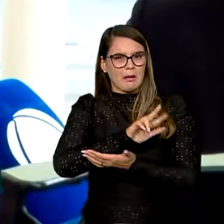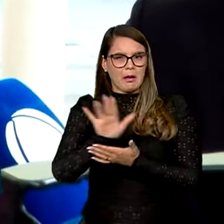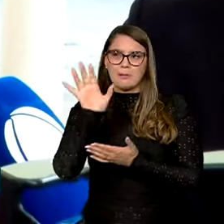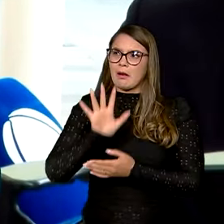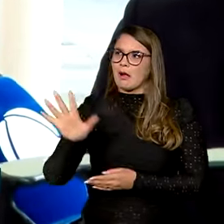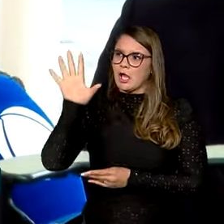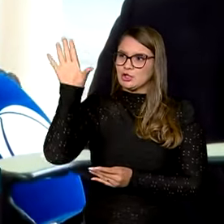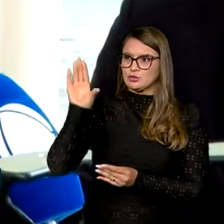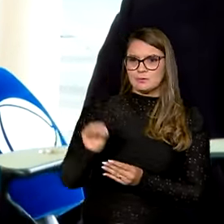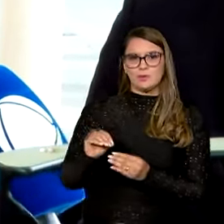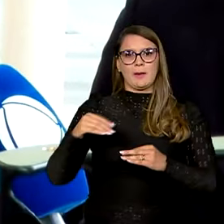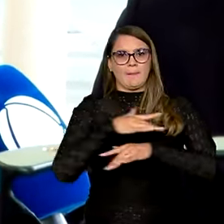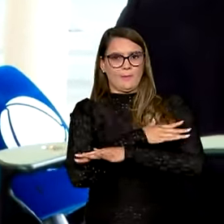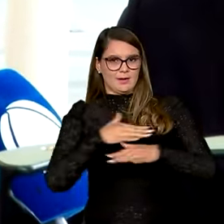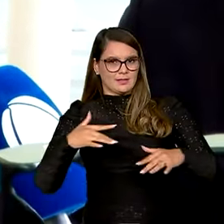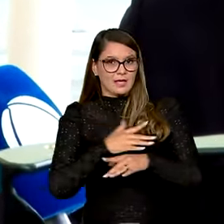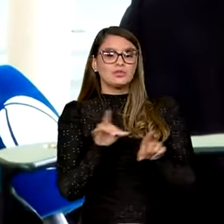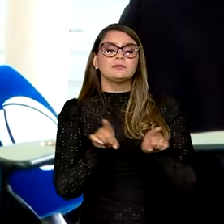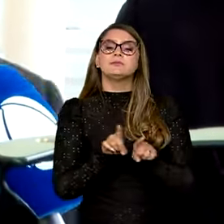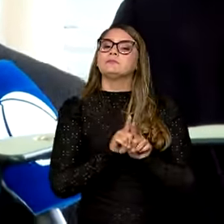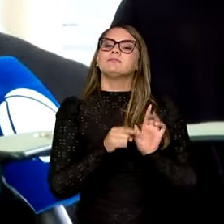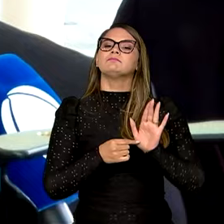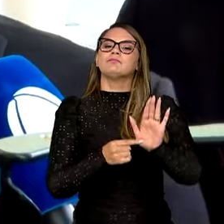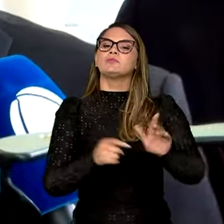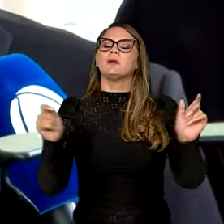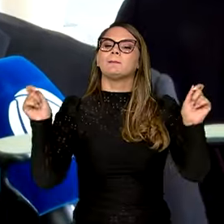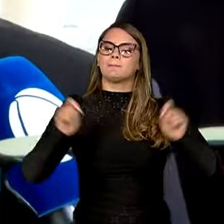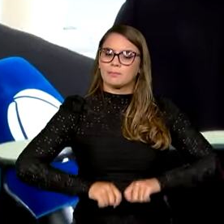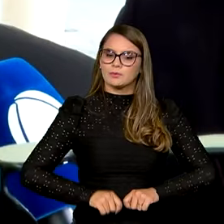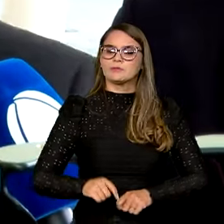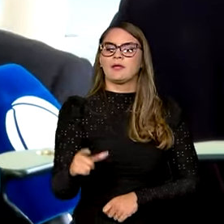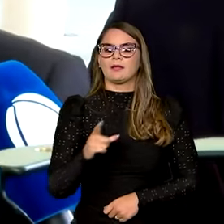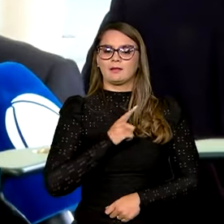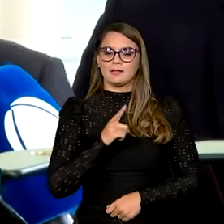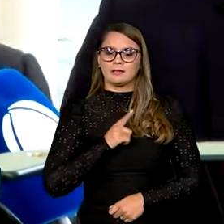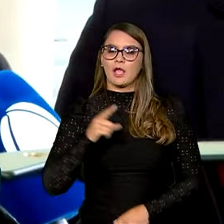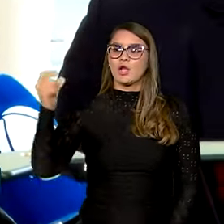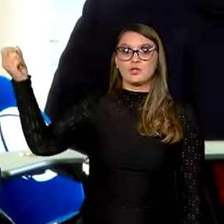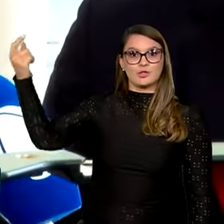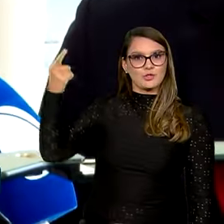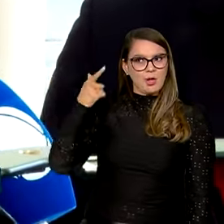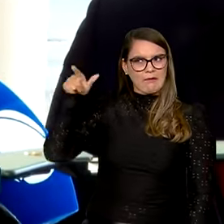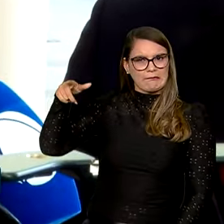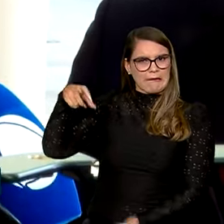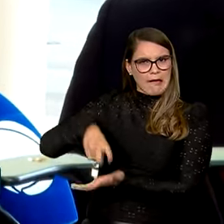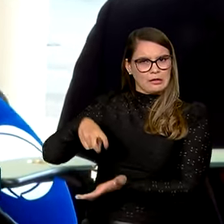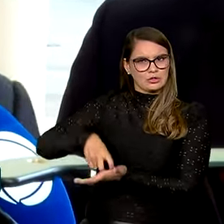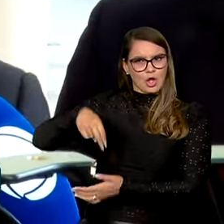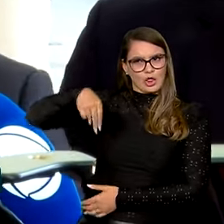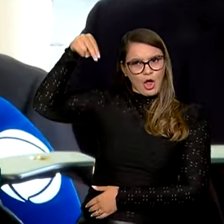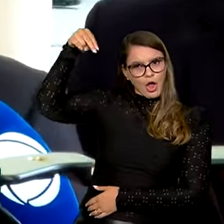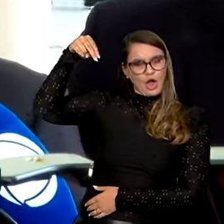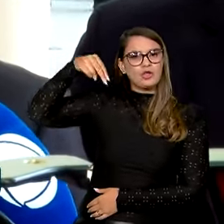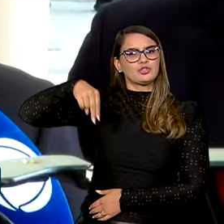matriz de mobilidade urbana e e também mostrar a grande potencialidade que tem o sol que tanto castigou o povo do norte de Minas